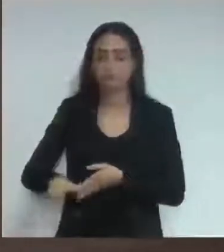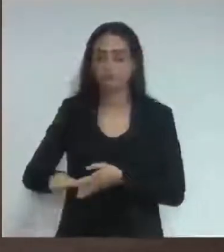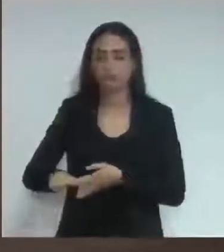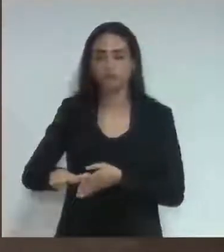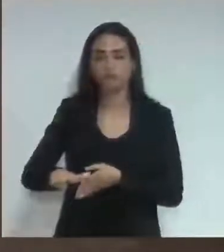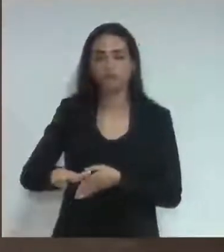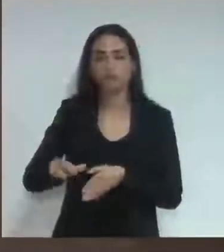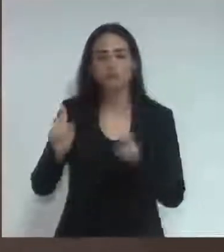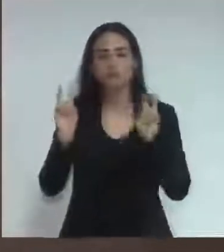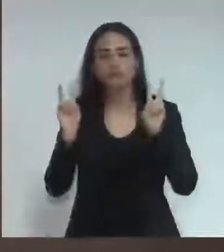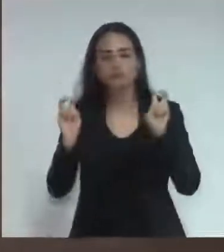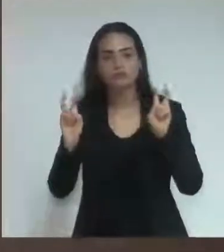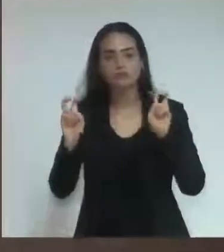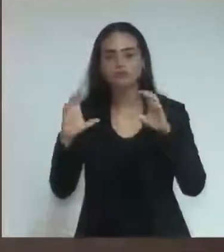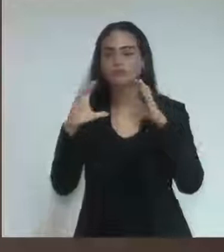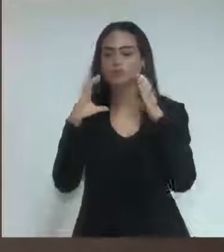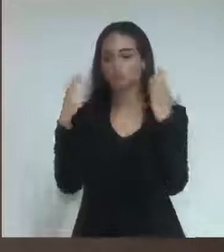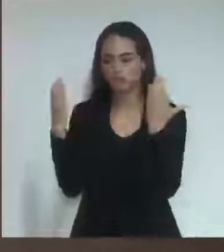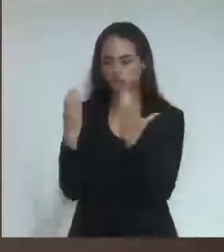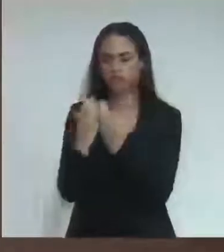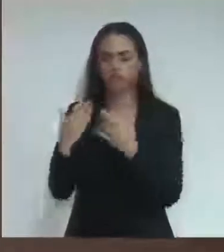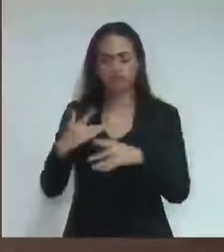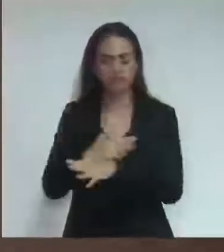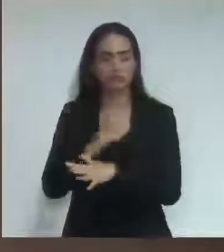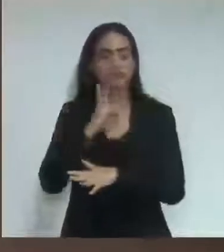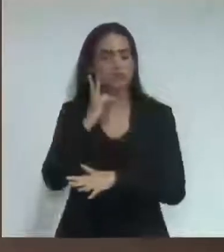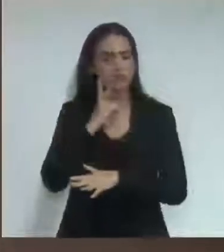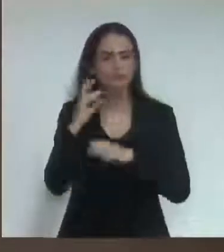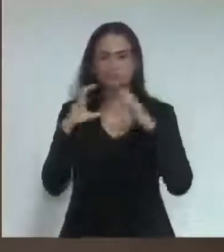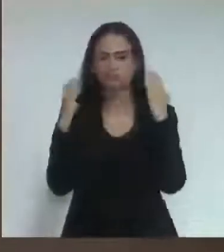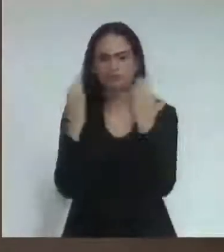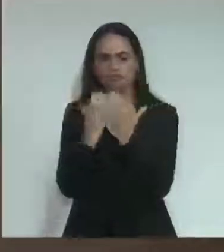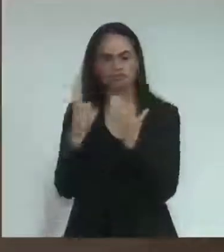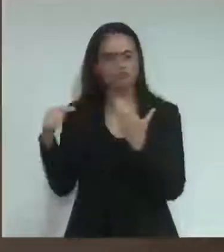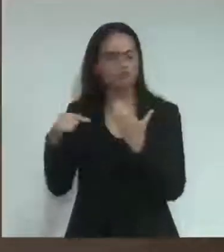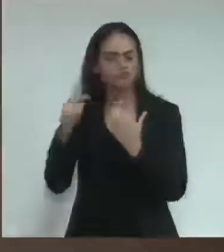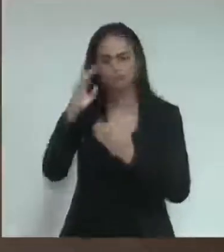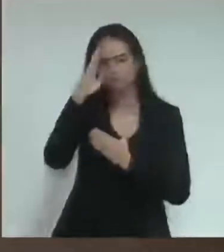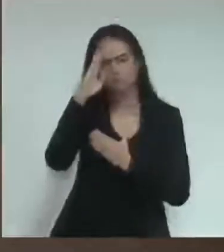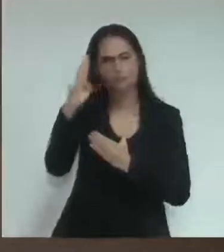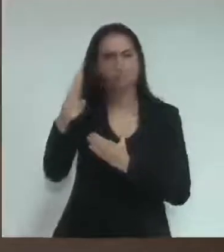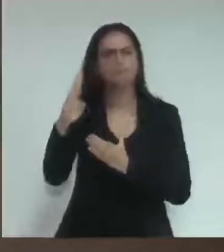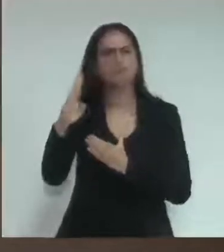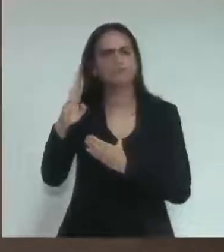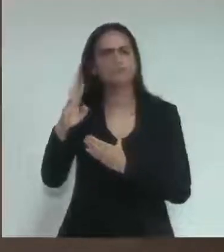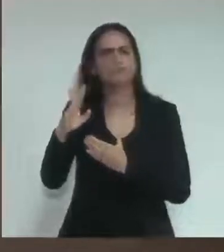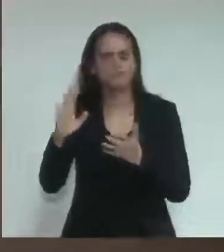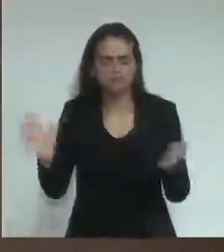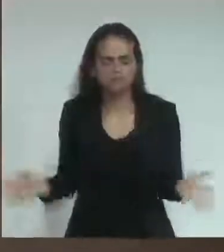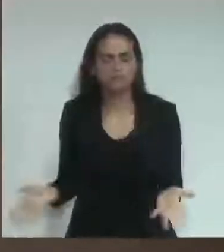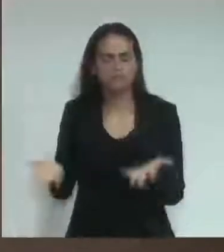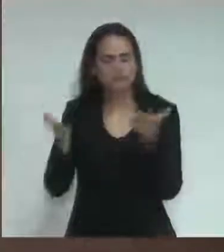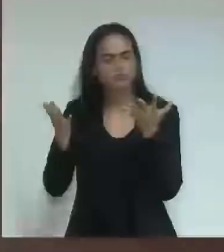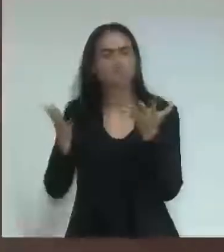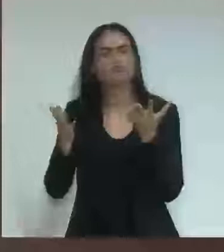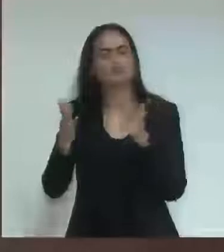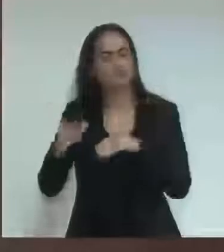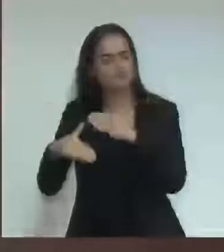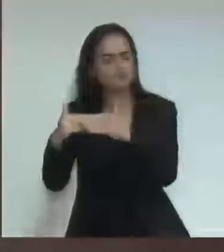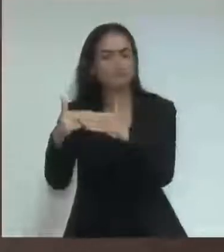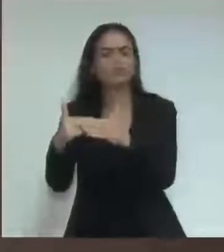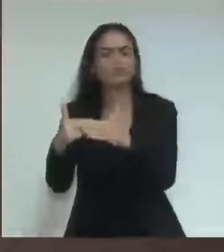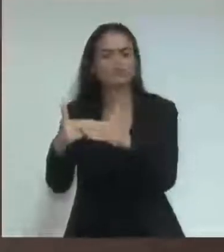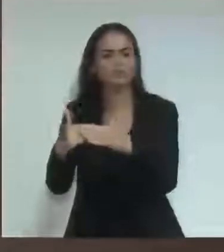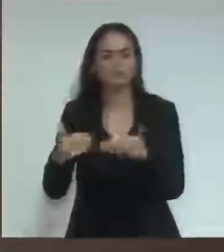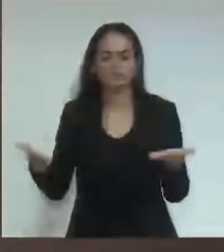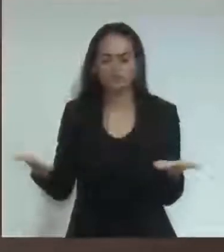dos condomínios da cidade. Acho que os condomínios têm um papel fundamental no desenvolvimento que teve Vinhedo, na boa qualidade de vida que a gente atingiu, no